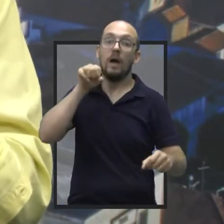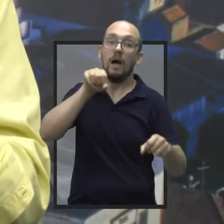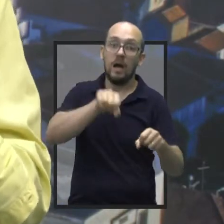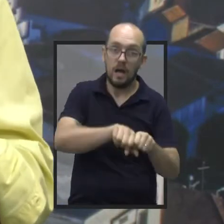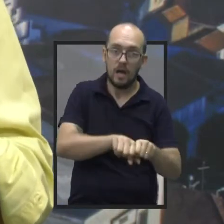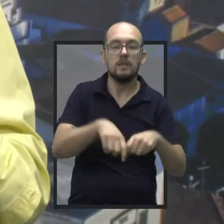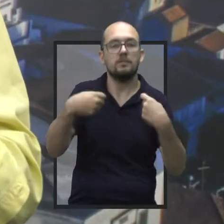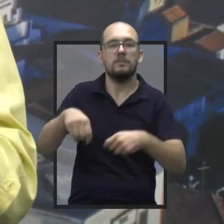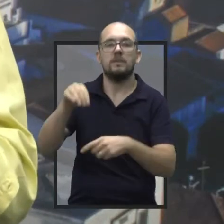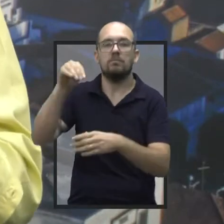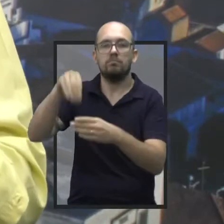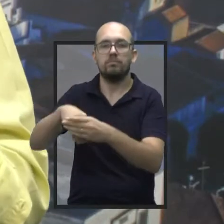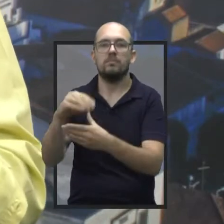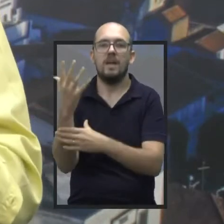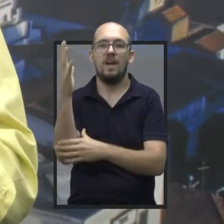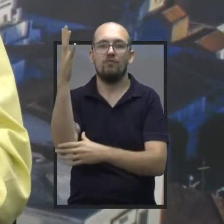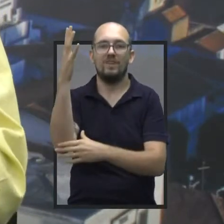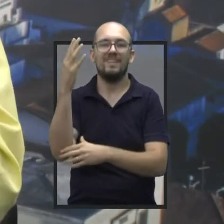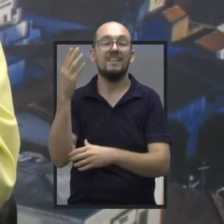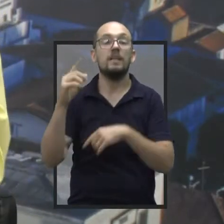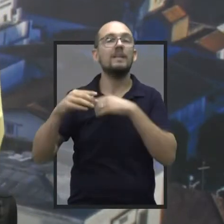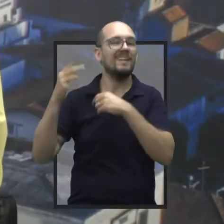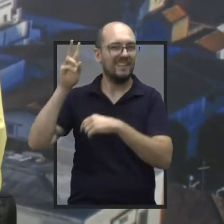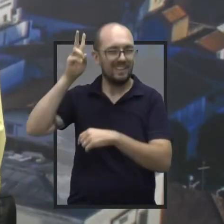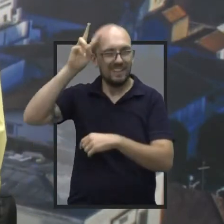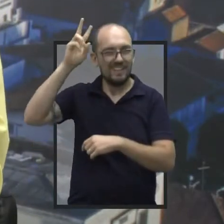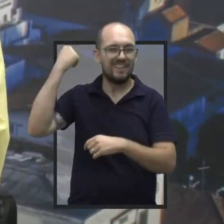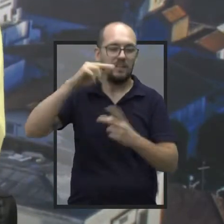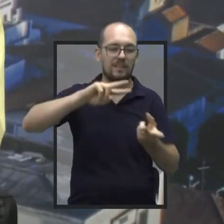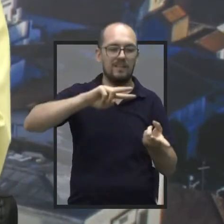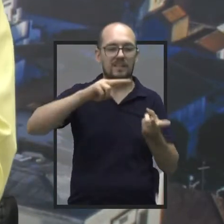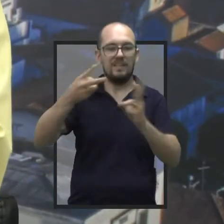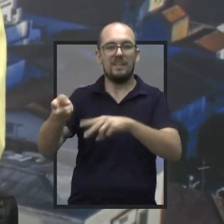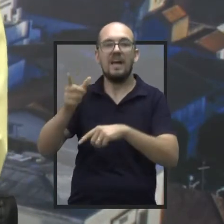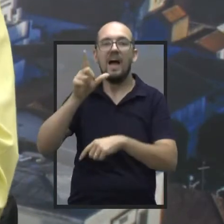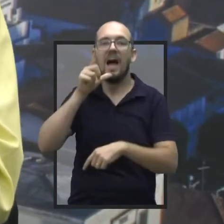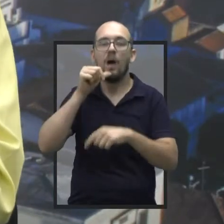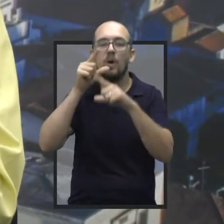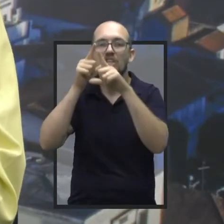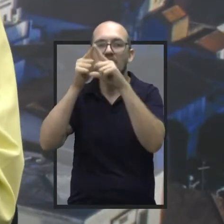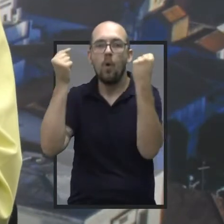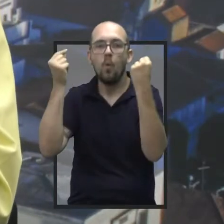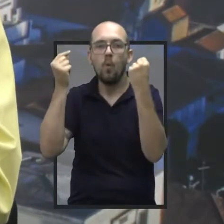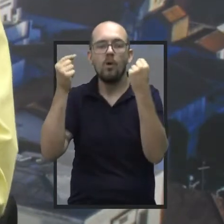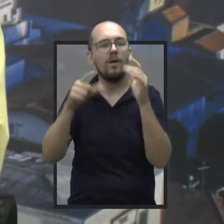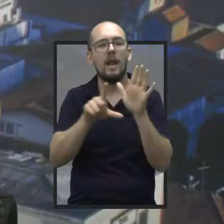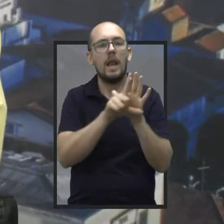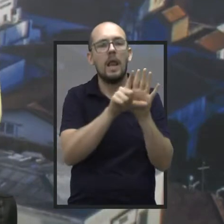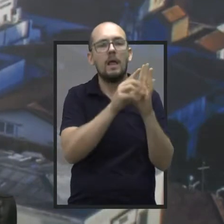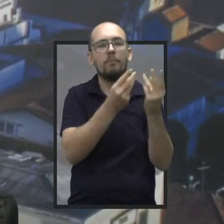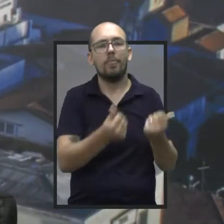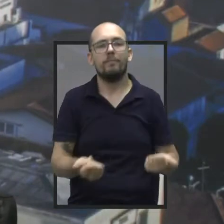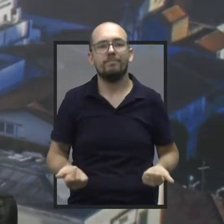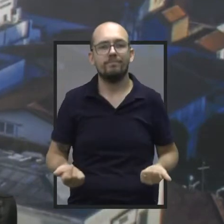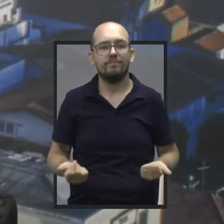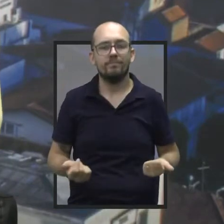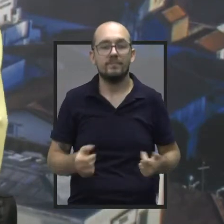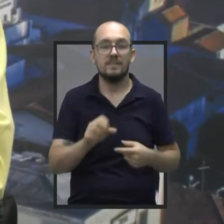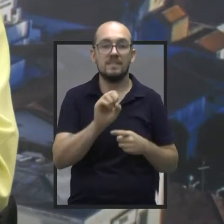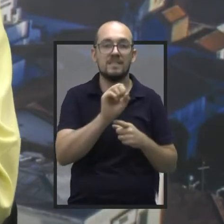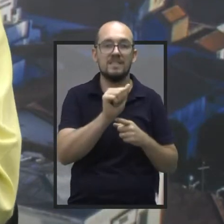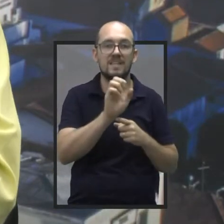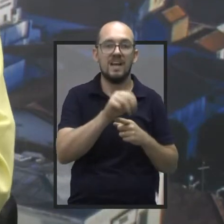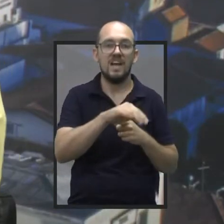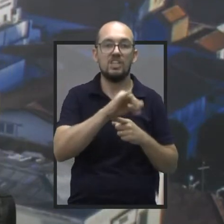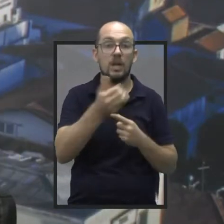foi concedido para Águas de Jaú, o que aconteceu? A lei ficou sem eficácia, né? E o Saenja perdeu esse condão de